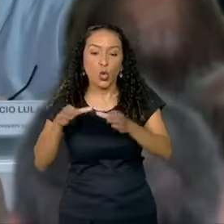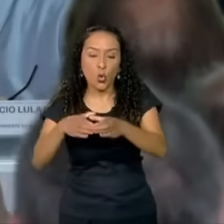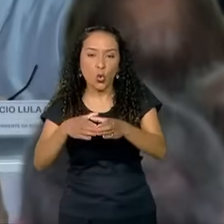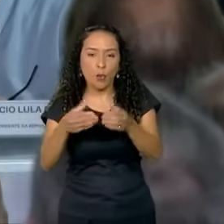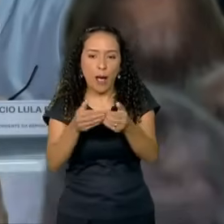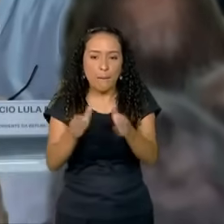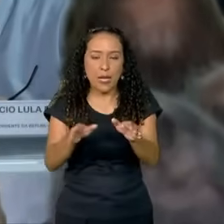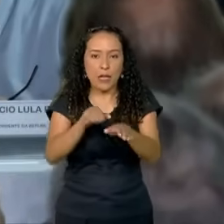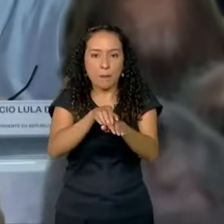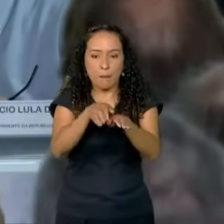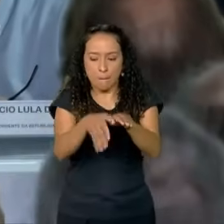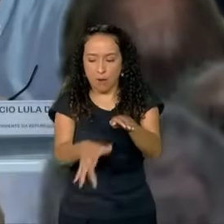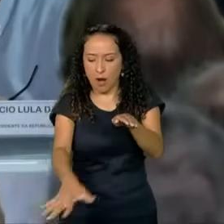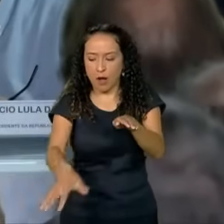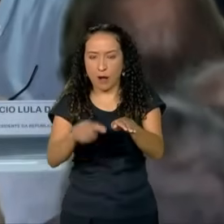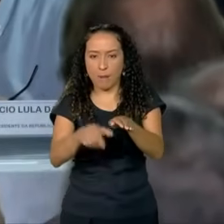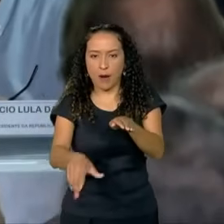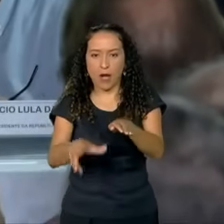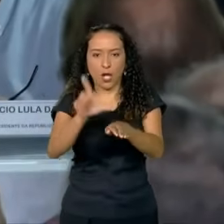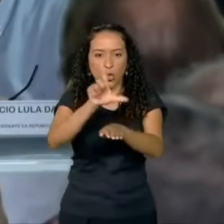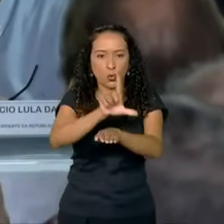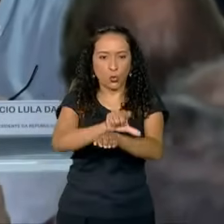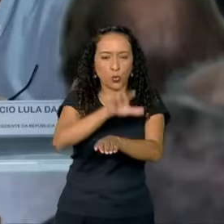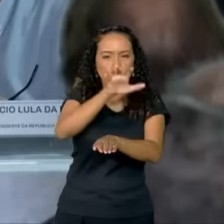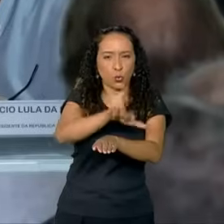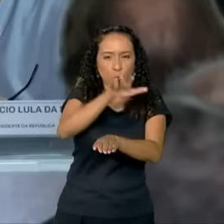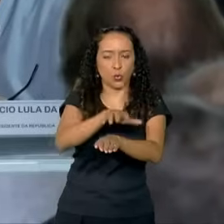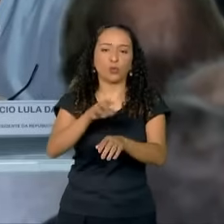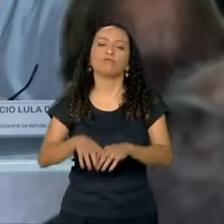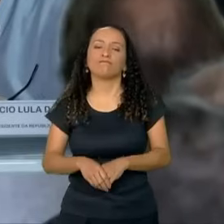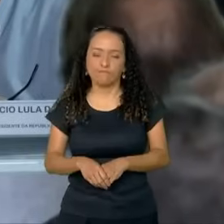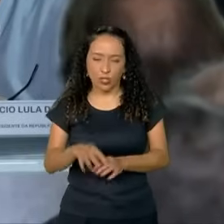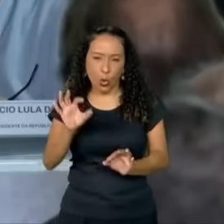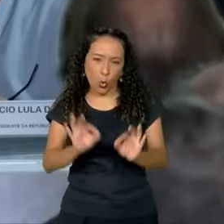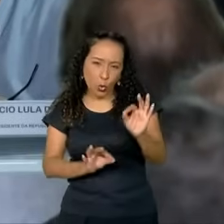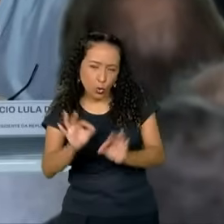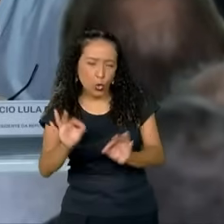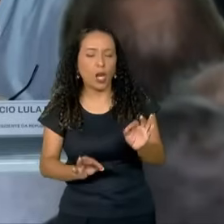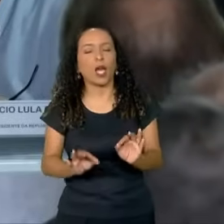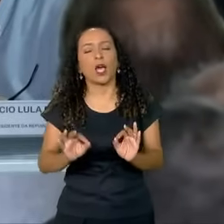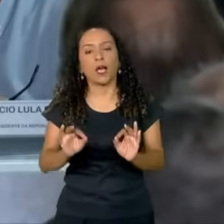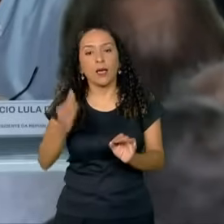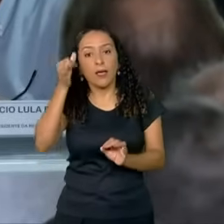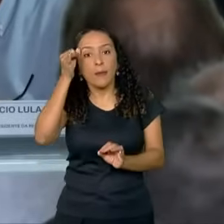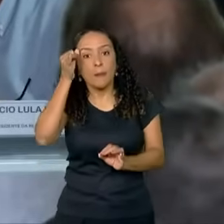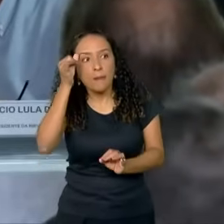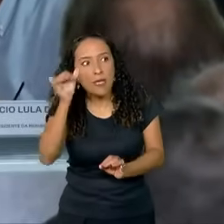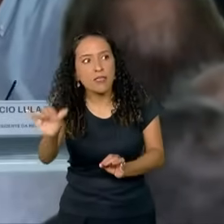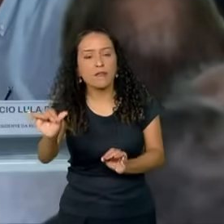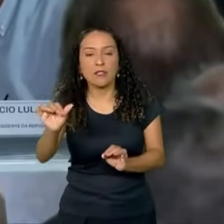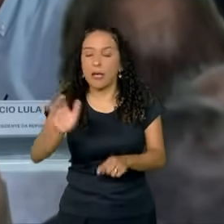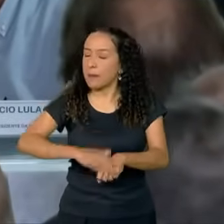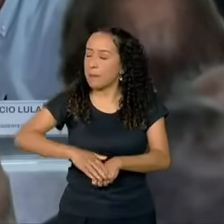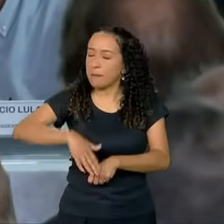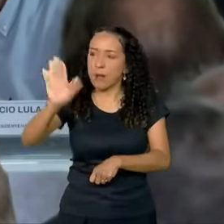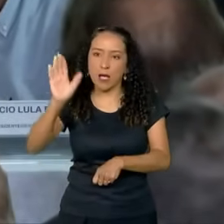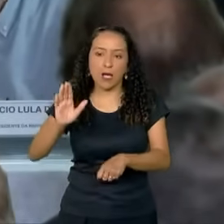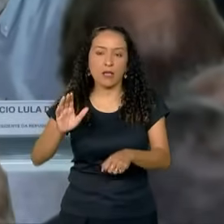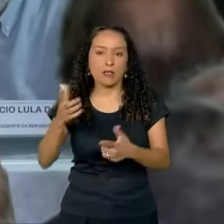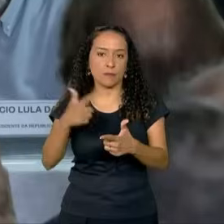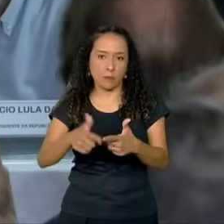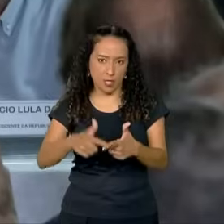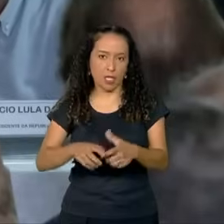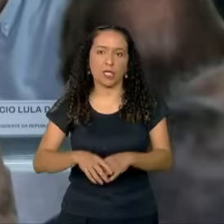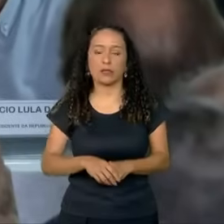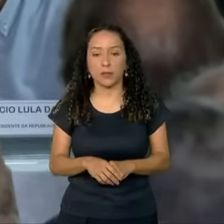abertura de comportas que diminuíssem a pressão da barragem, abertura controlada para naturalmente evitar volume d'água muito